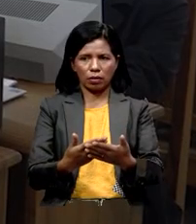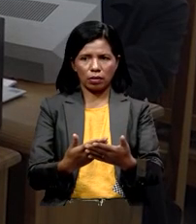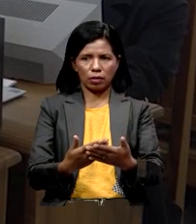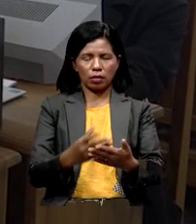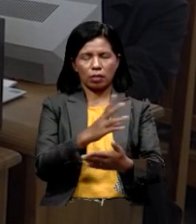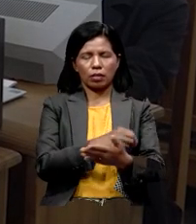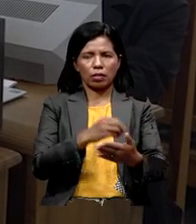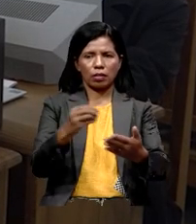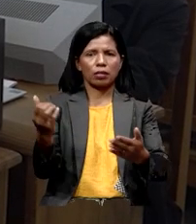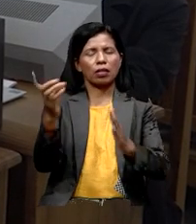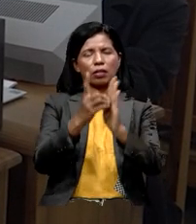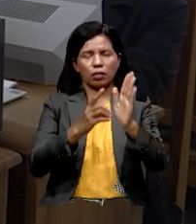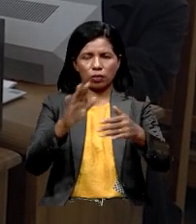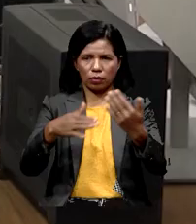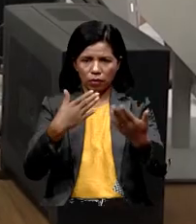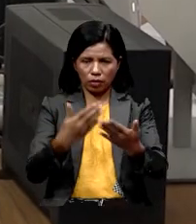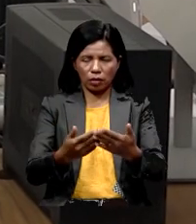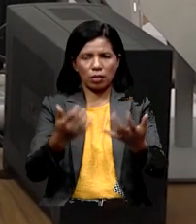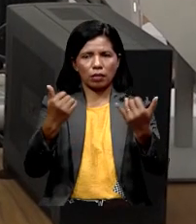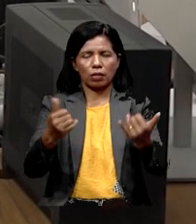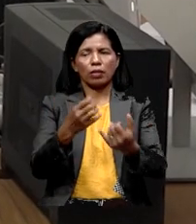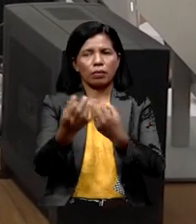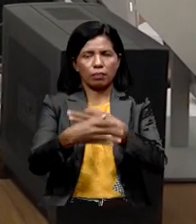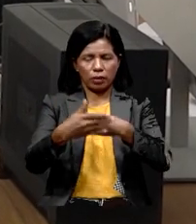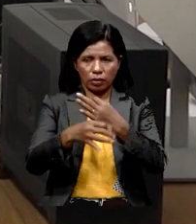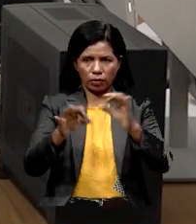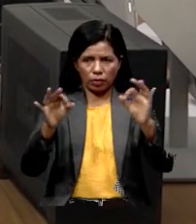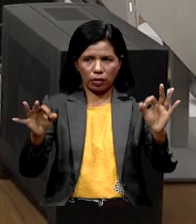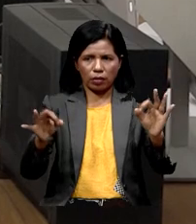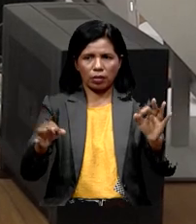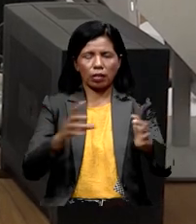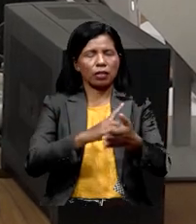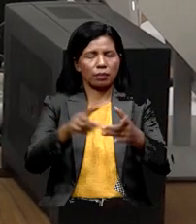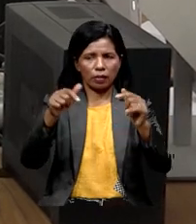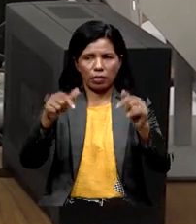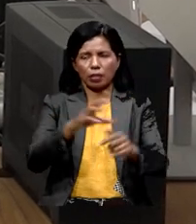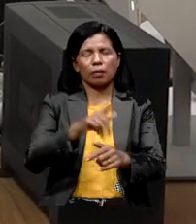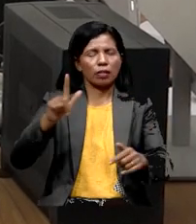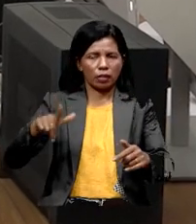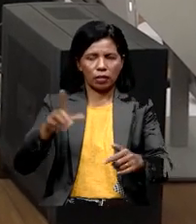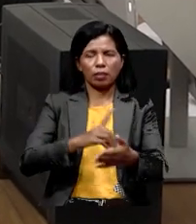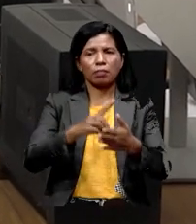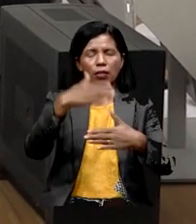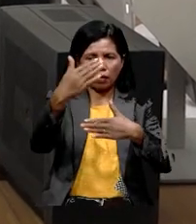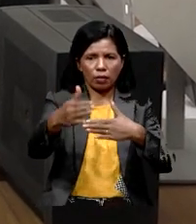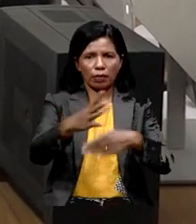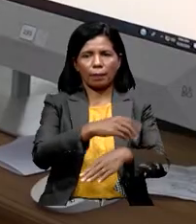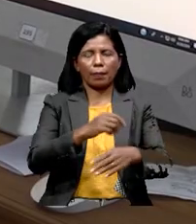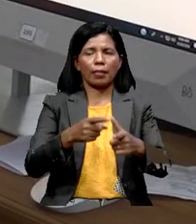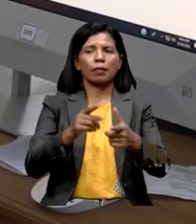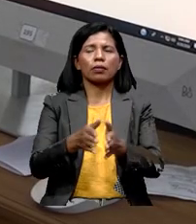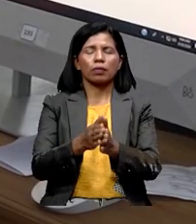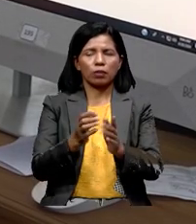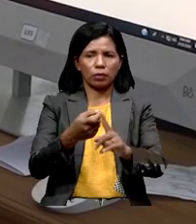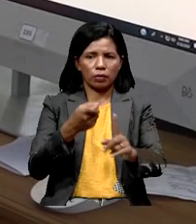formulario sira sira dado sirane agora dado ki ha quasi finali jauna iha dentro de semana irane mais tarde semana hoy termina hoy depois husi ne